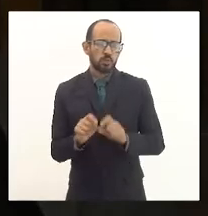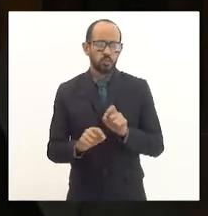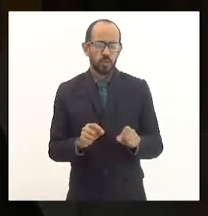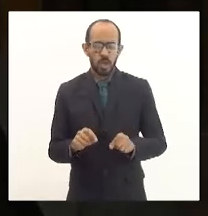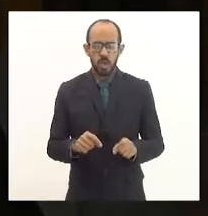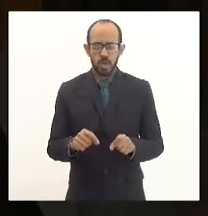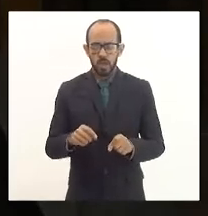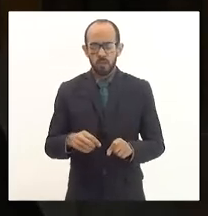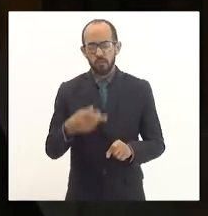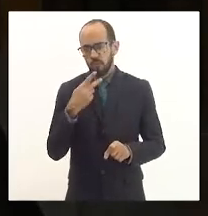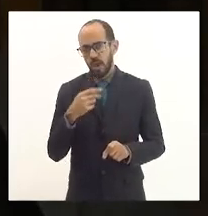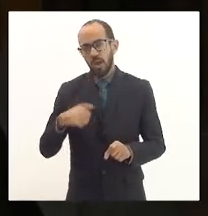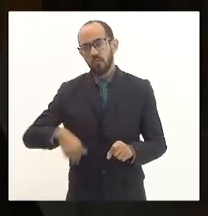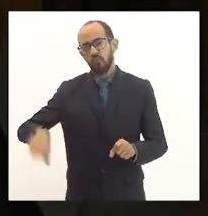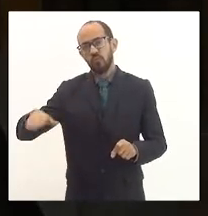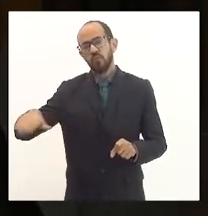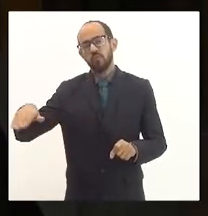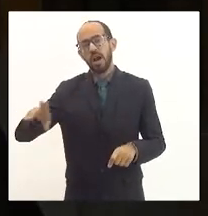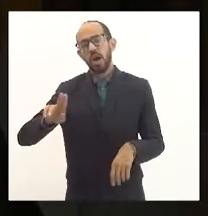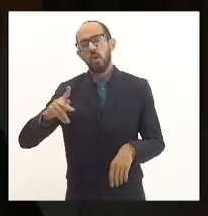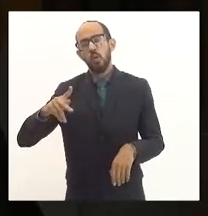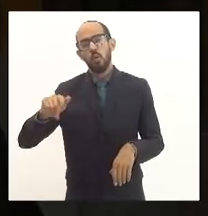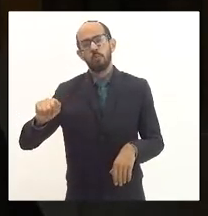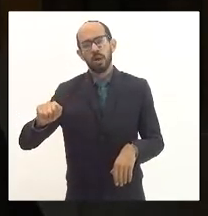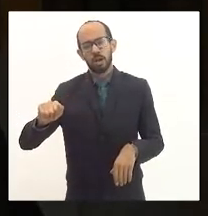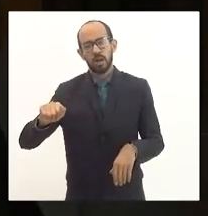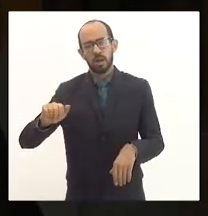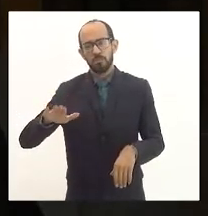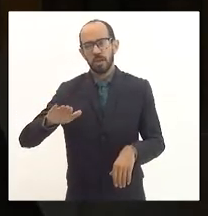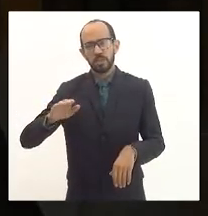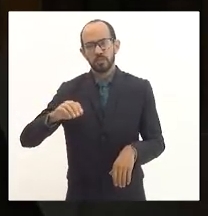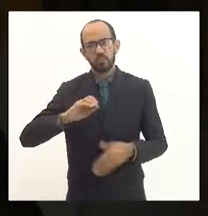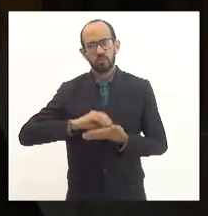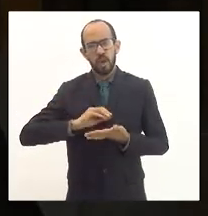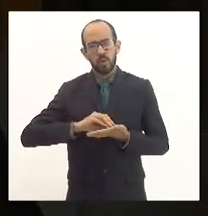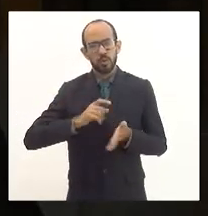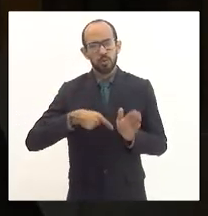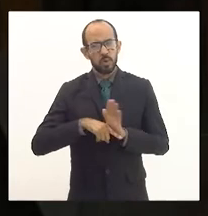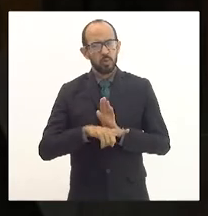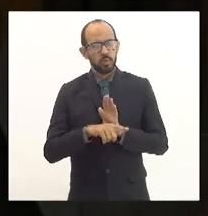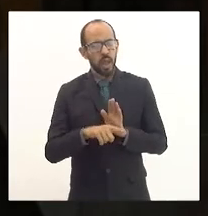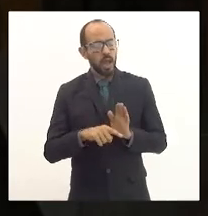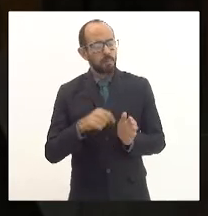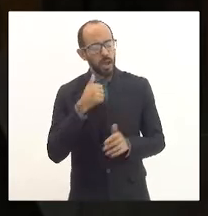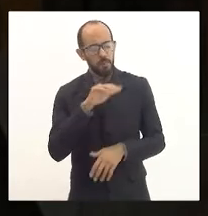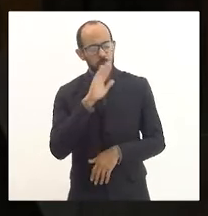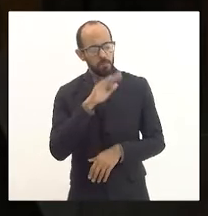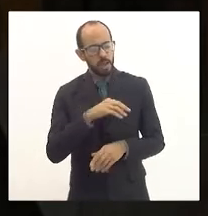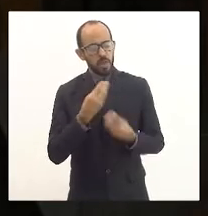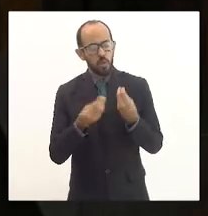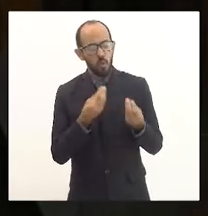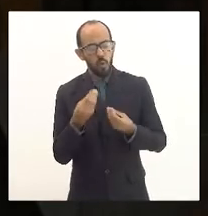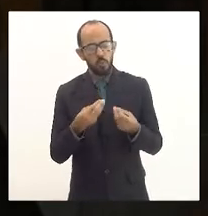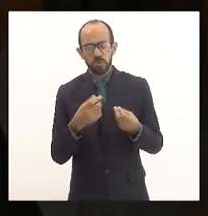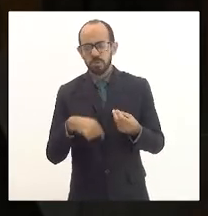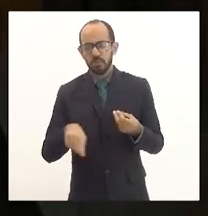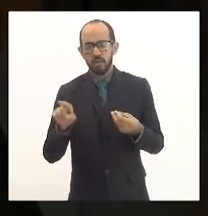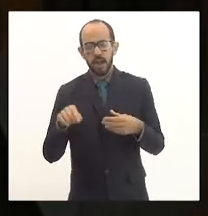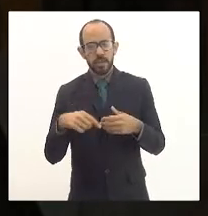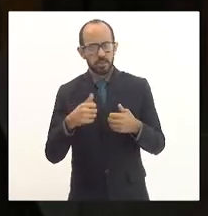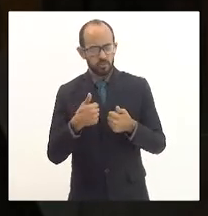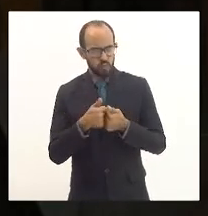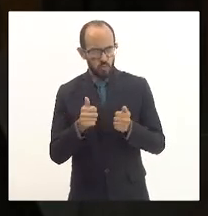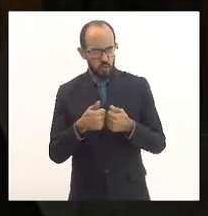mente para Upa dia do estado Só que eles eu pergunto como que a mãe vai se locomover até a unidade